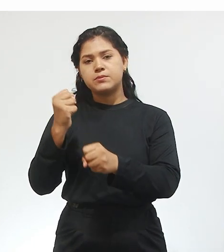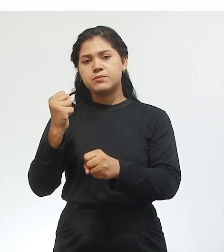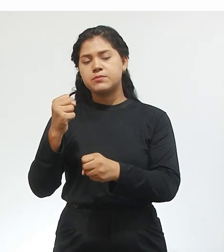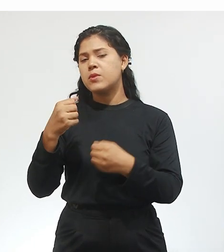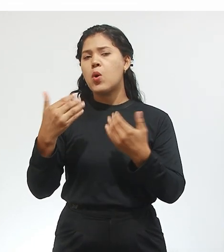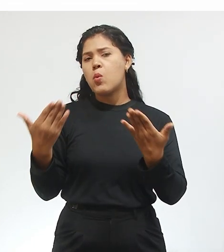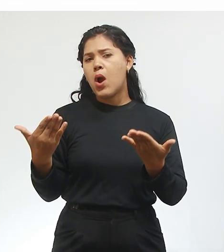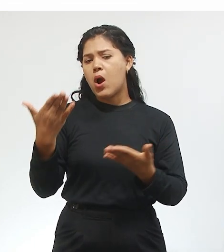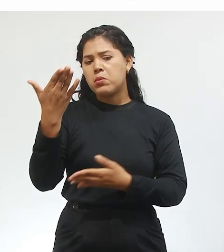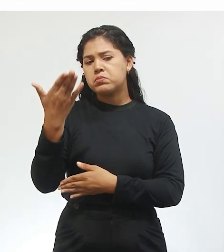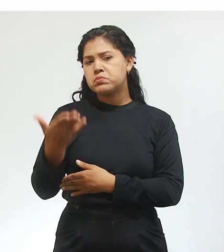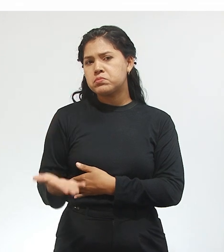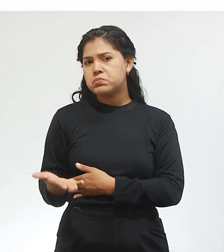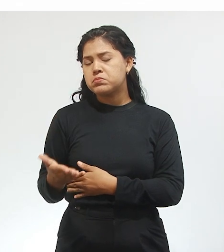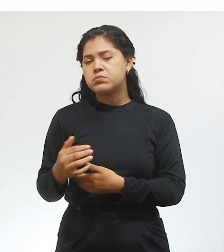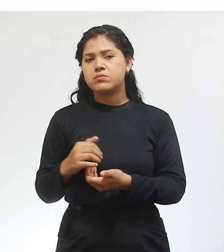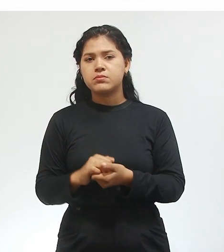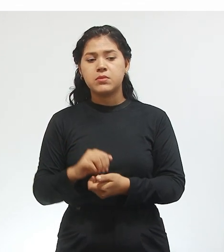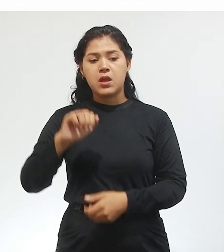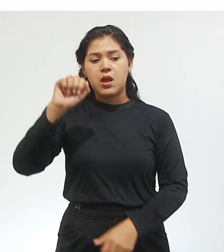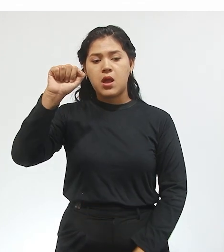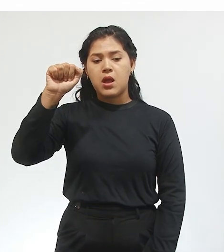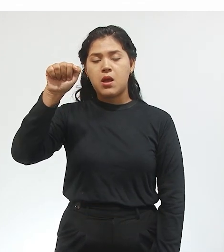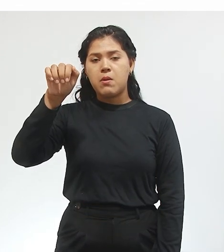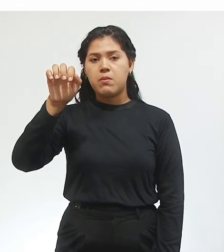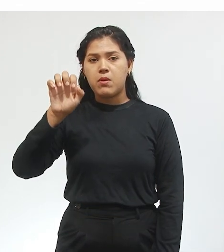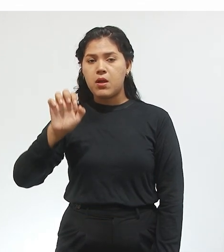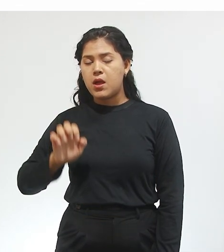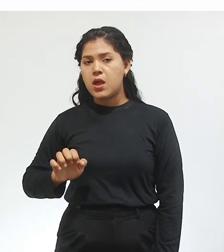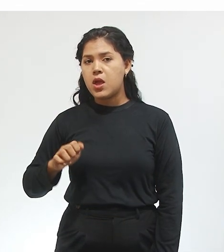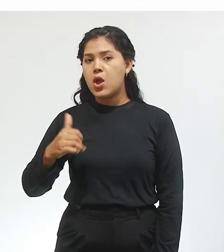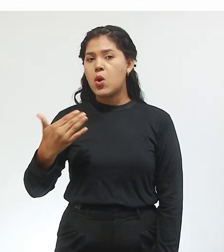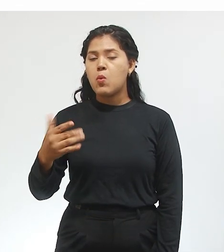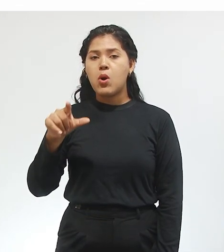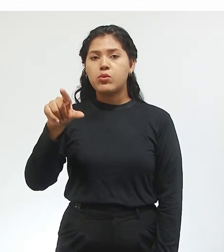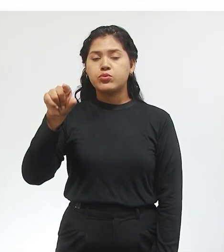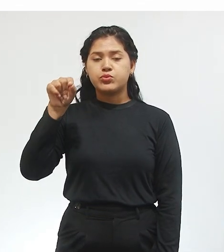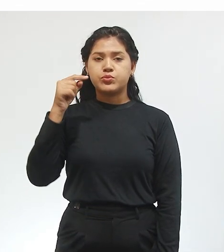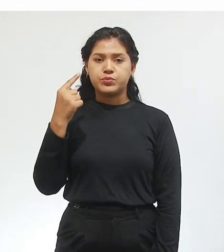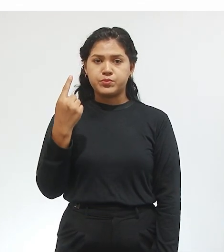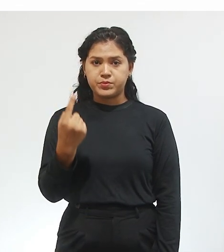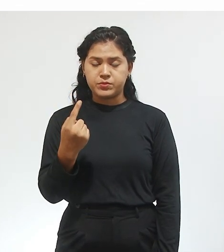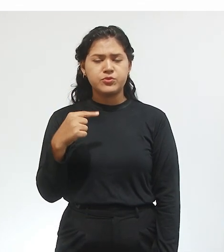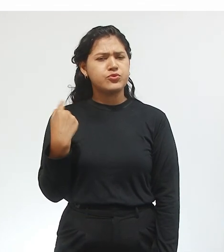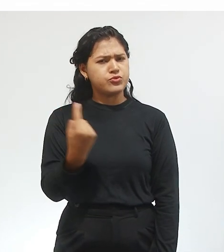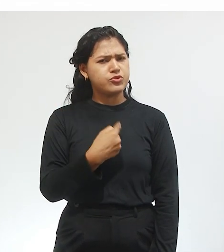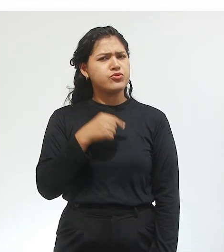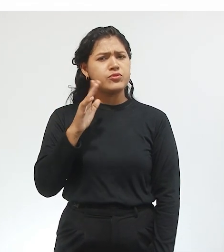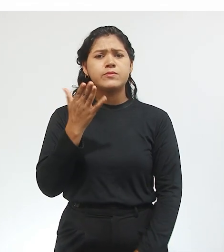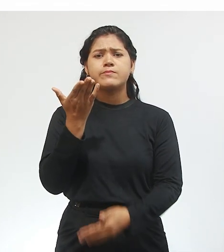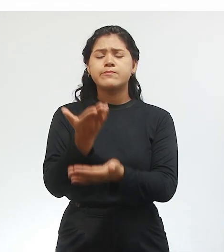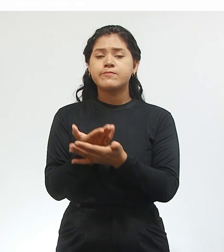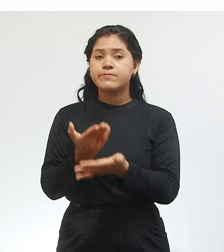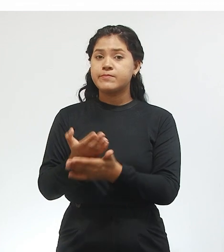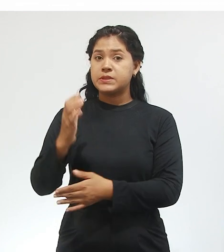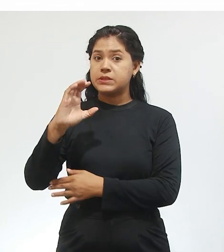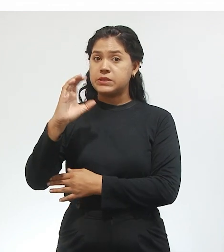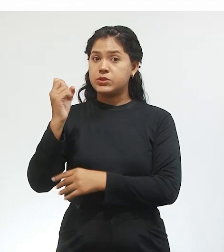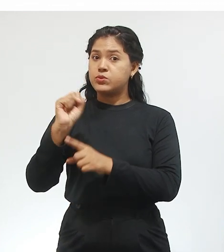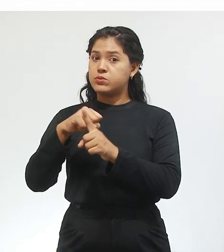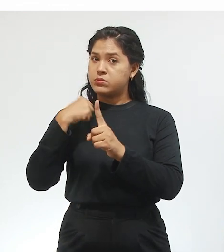acham? Até agora, o que nós estudamos? Estudamos o quê? Que a contabilidade é uma ciência social. Estudamos o